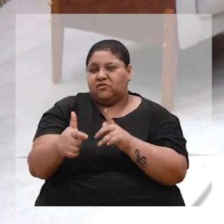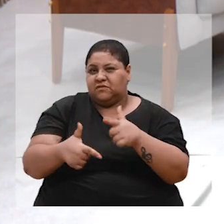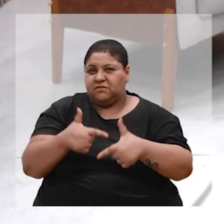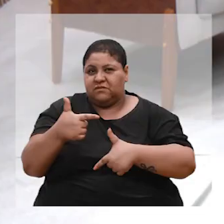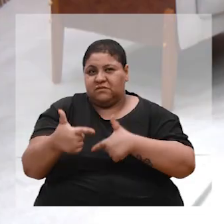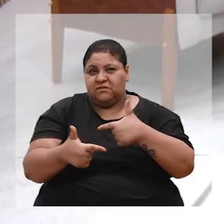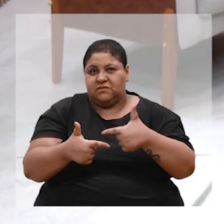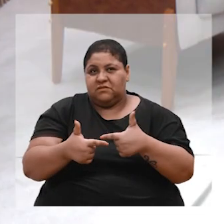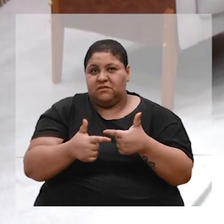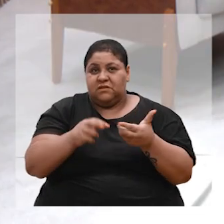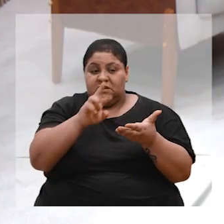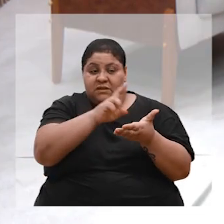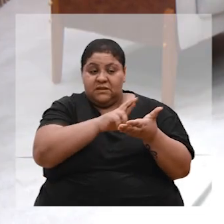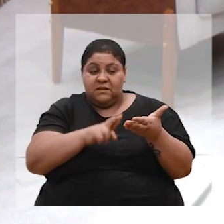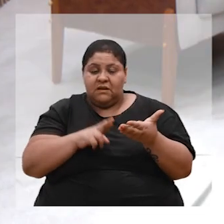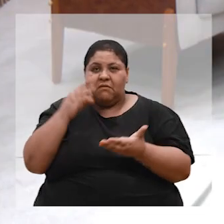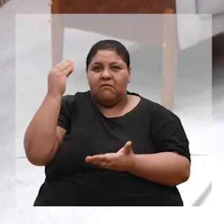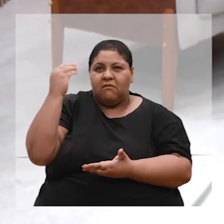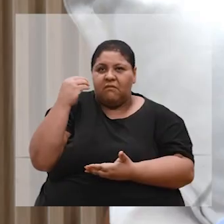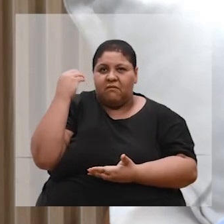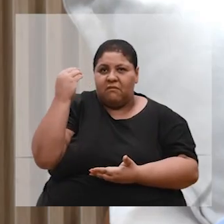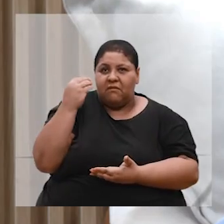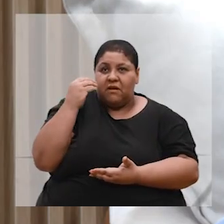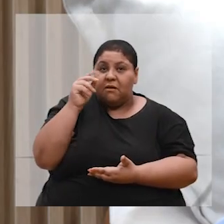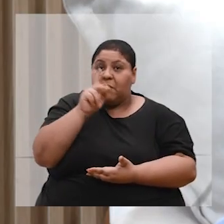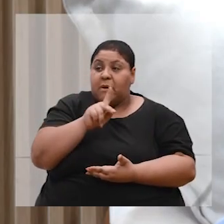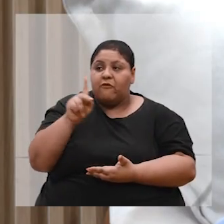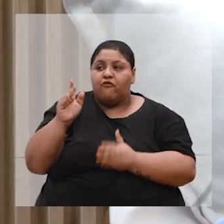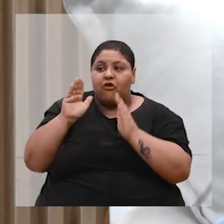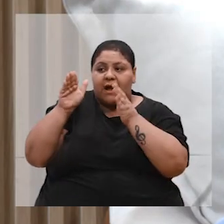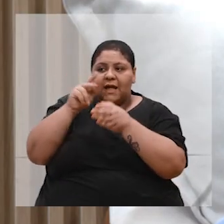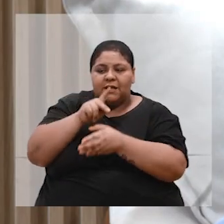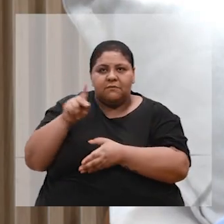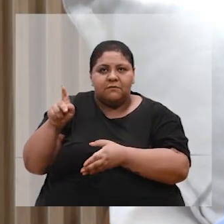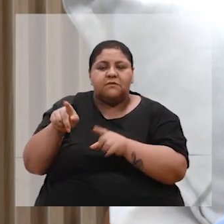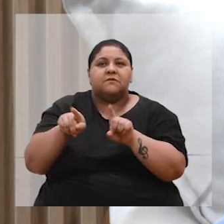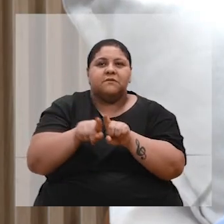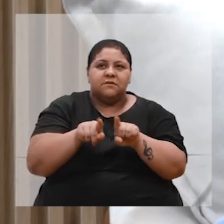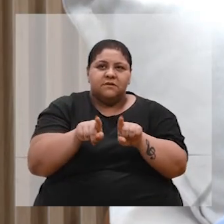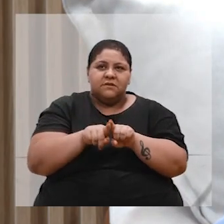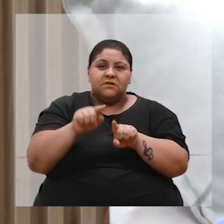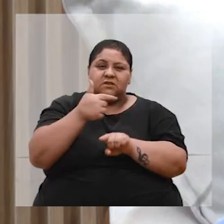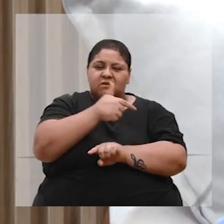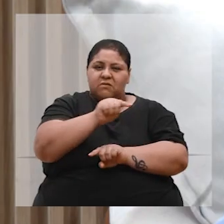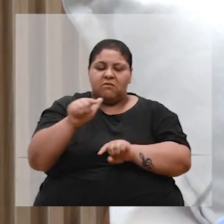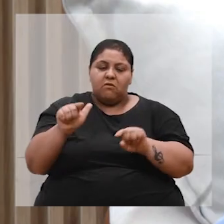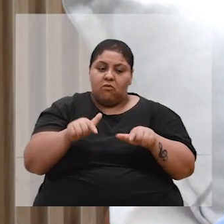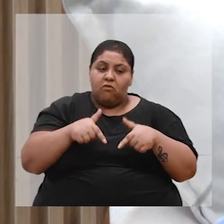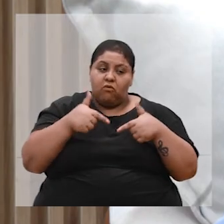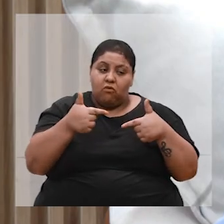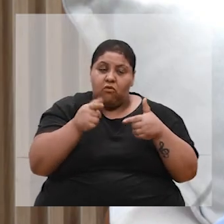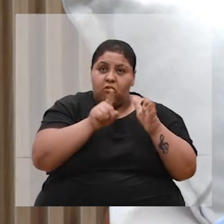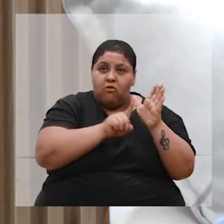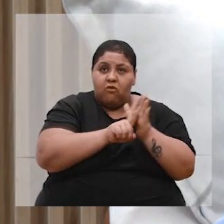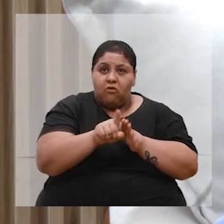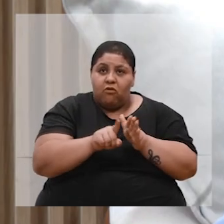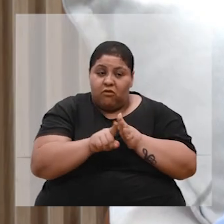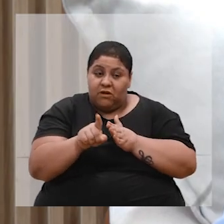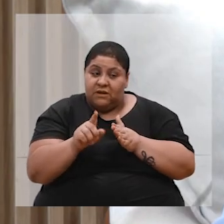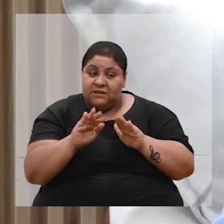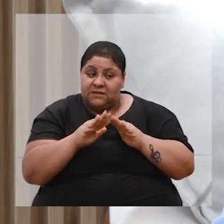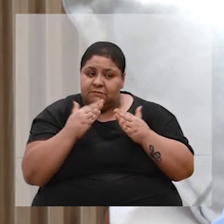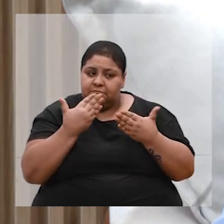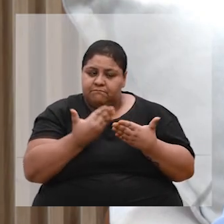de trabalhos, que era relatos de experiência para professores. E também tivemos uma outra ação que foi o pesquisador